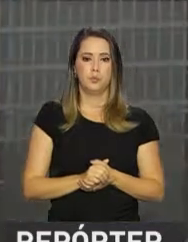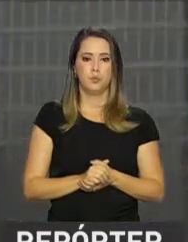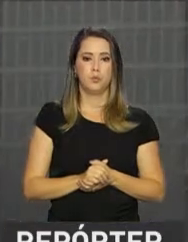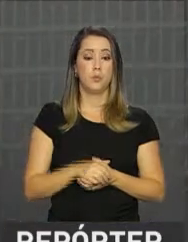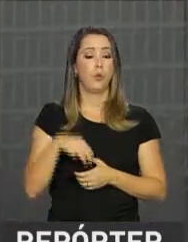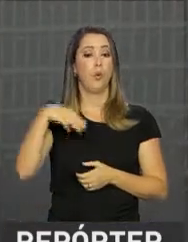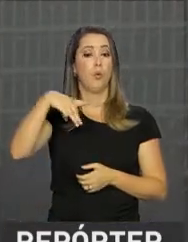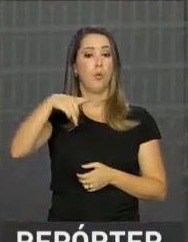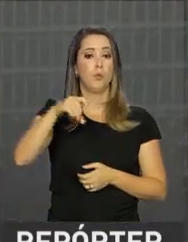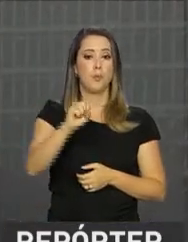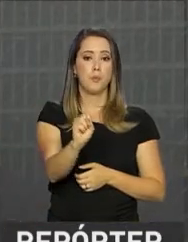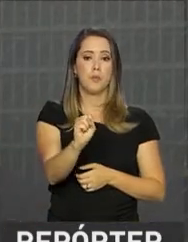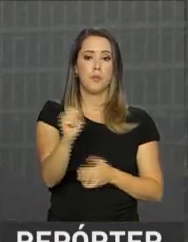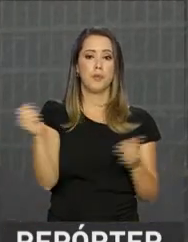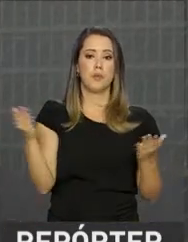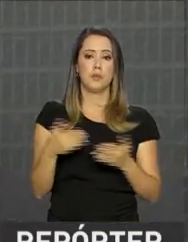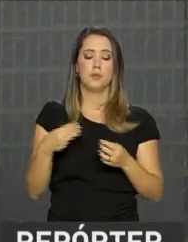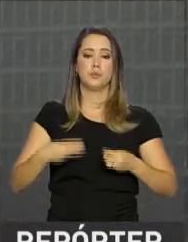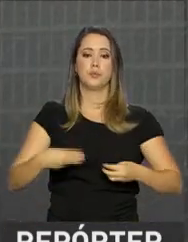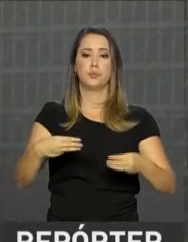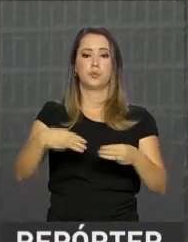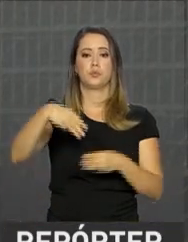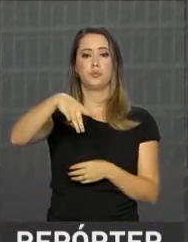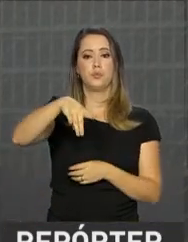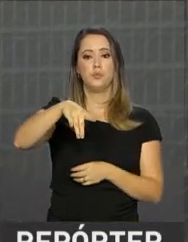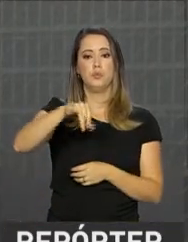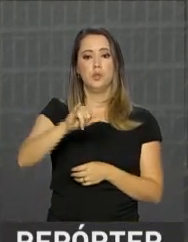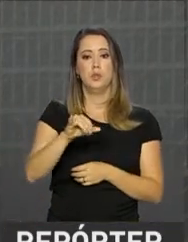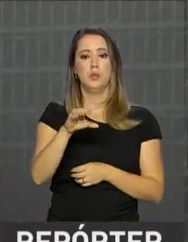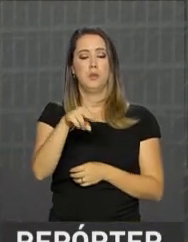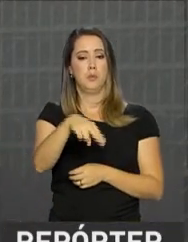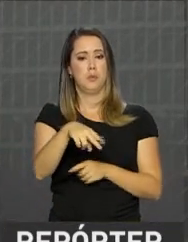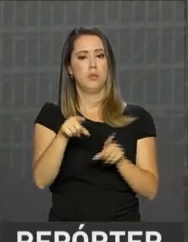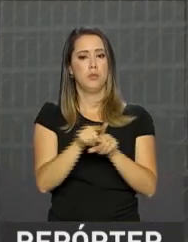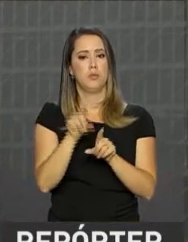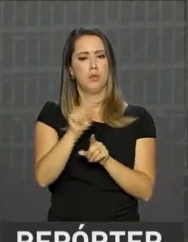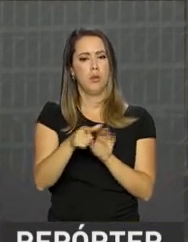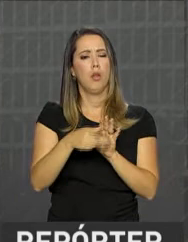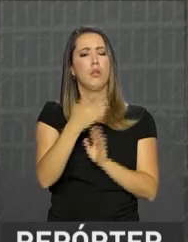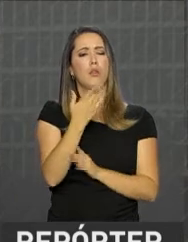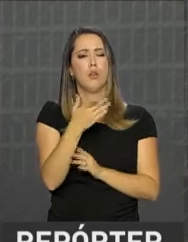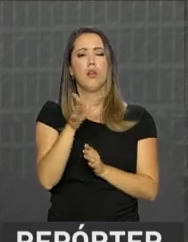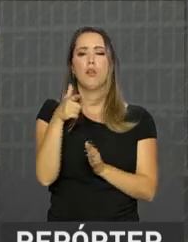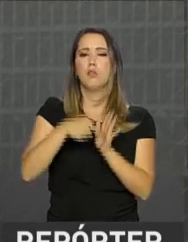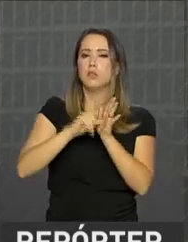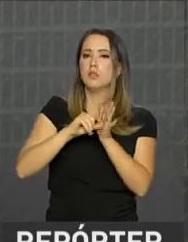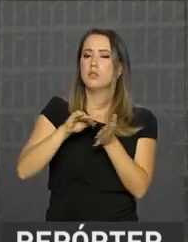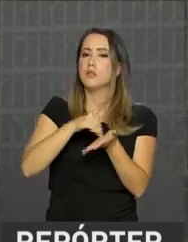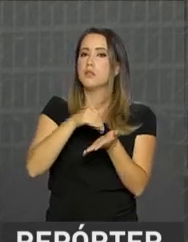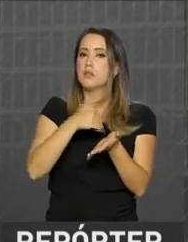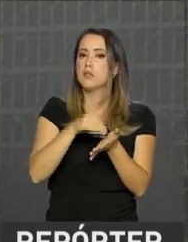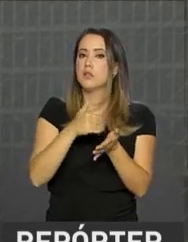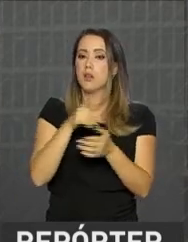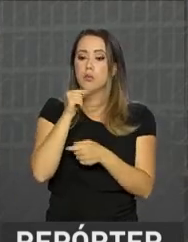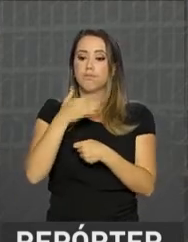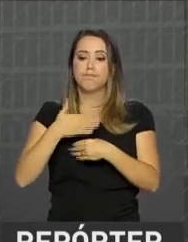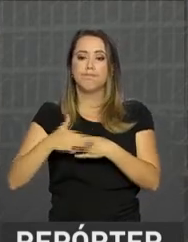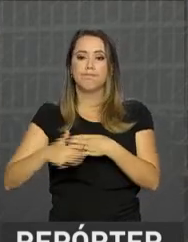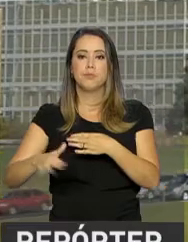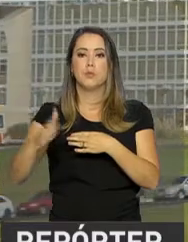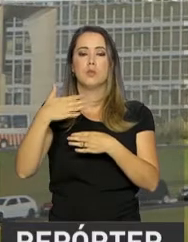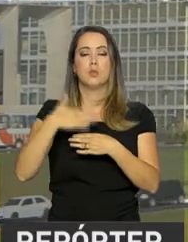integração nacional vai ser chefiado por padre andré adi que era responsável pela secretaria de infraestrutura hídrica do ministério